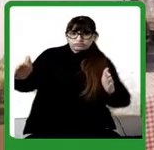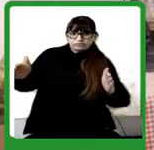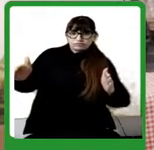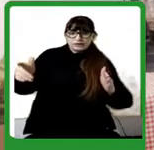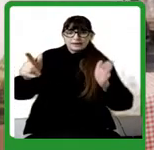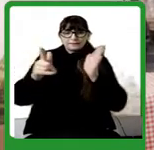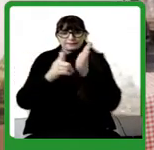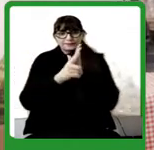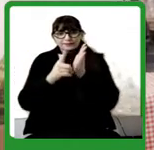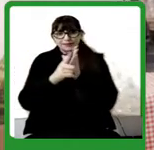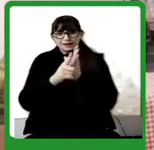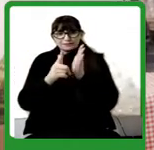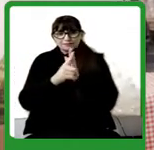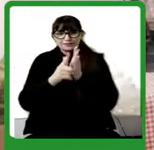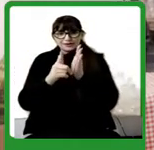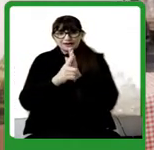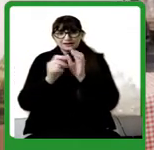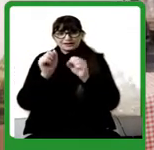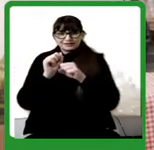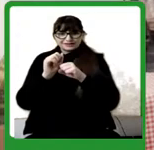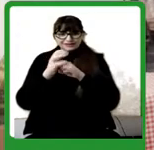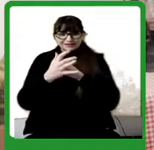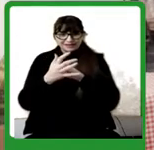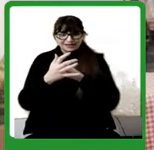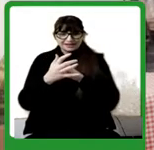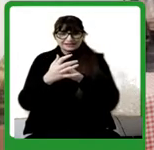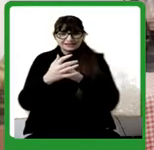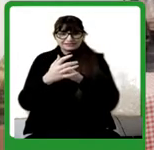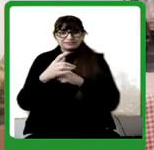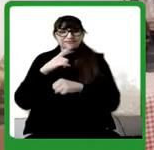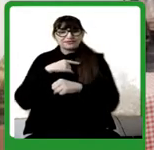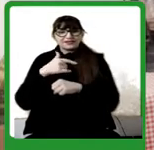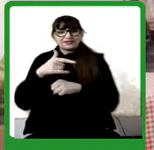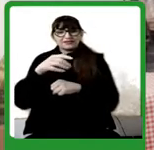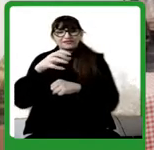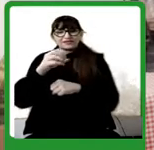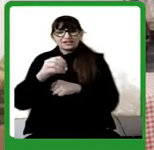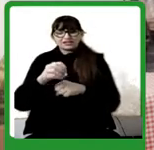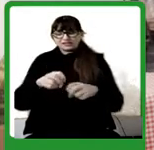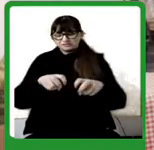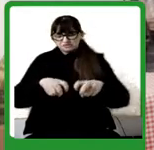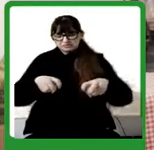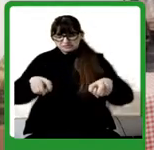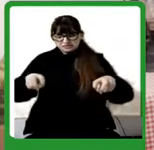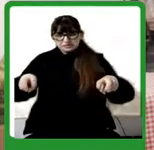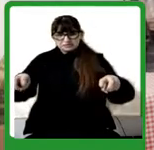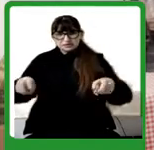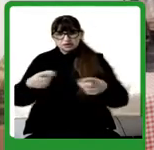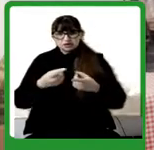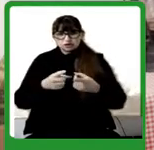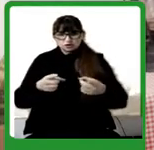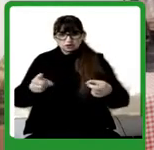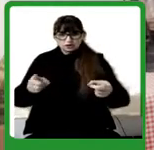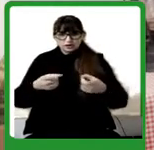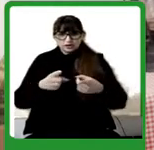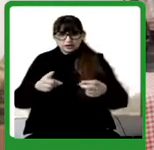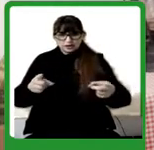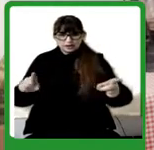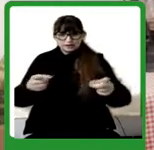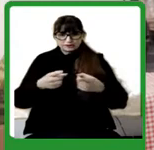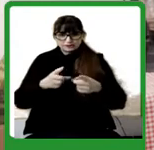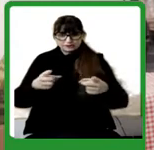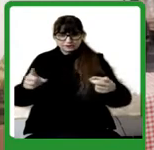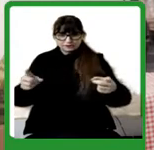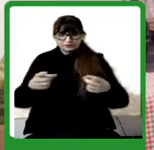do Sicredi, que não pode faltar. 20 convidados, churrasco feito numa cova, churrasco aqueles